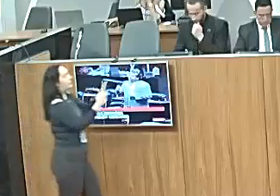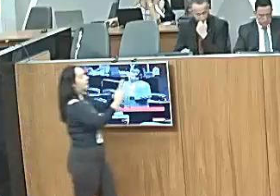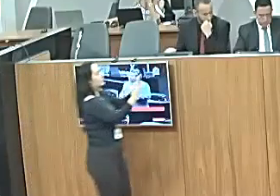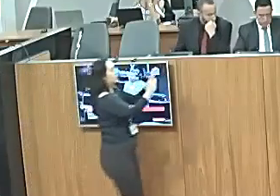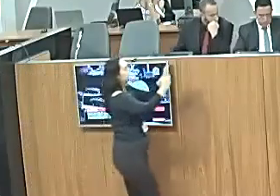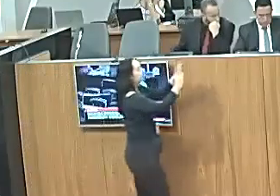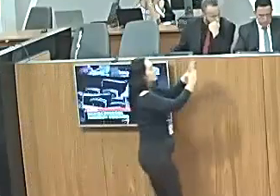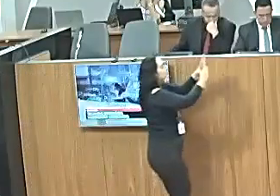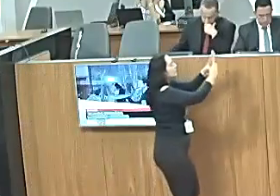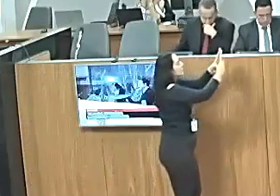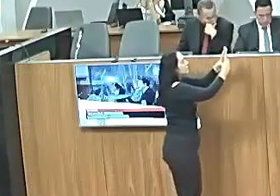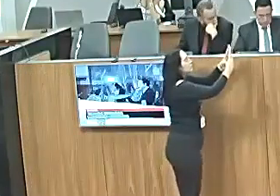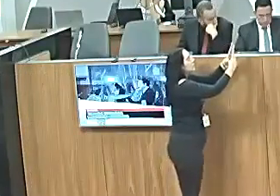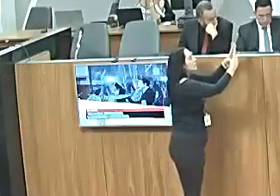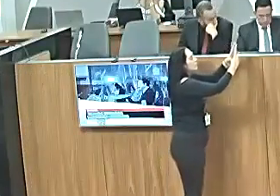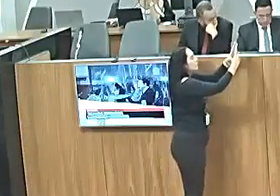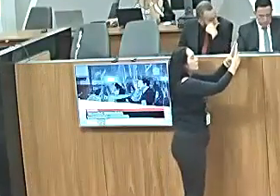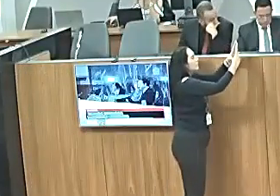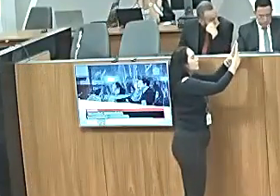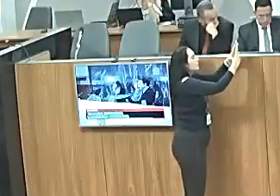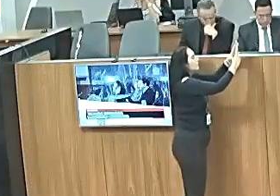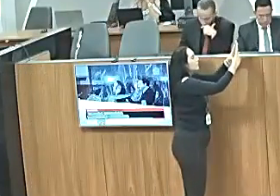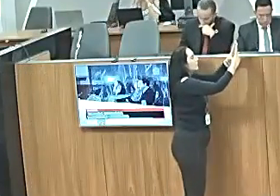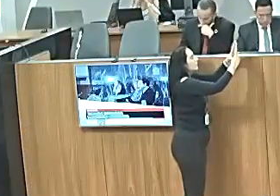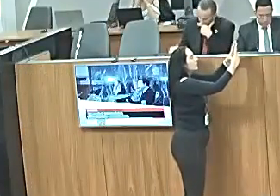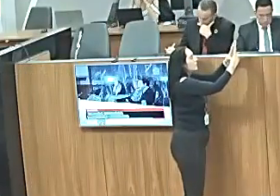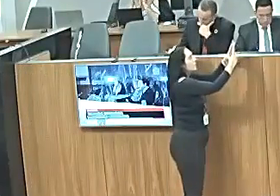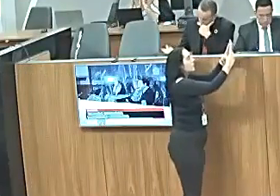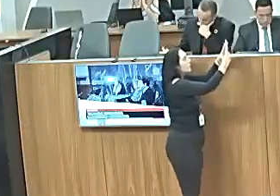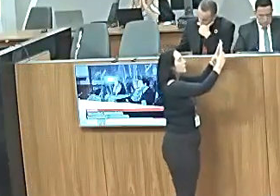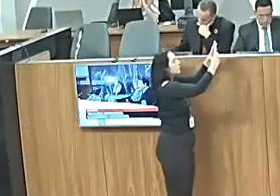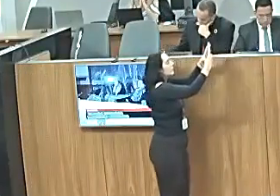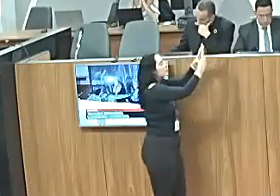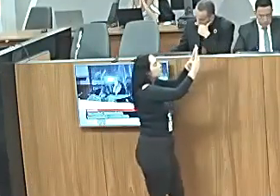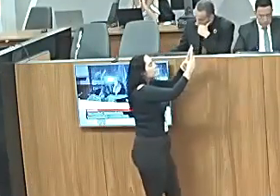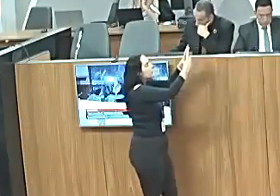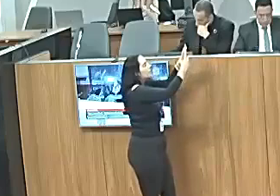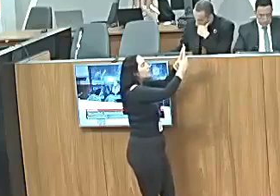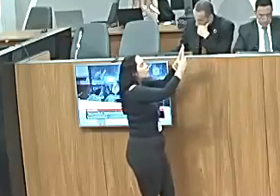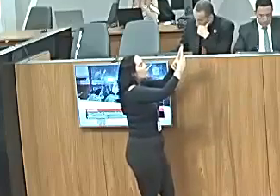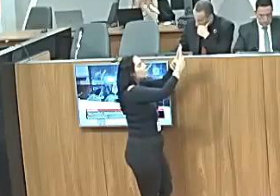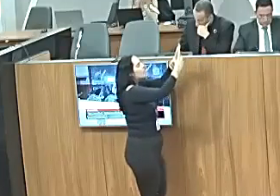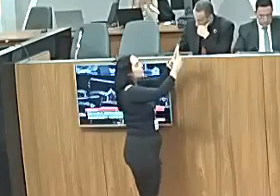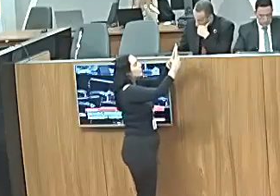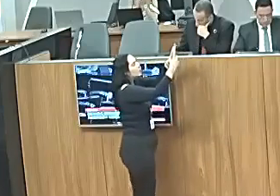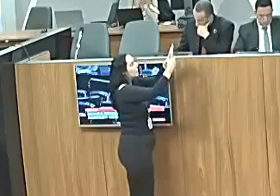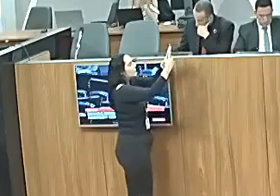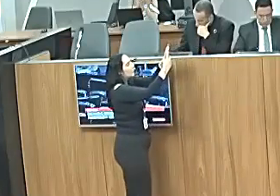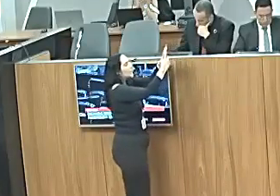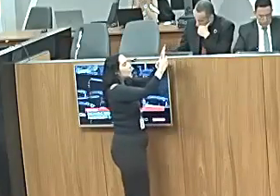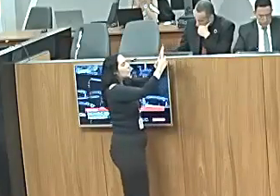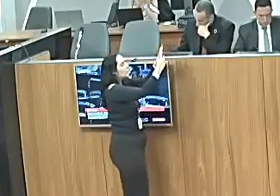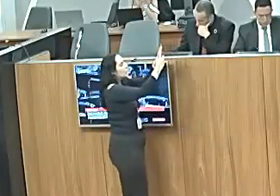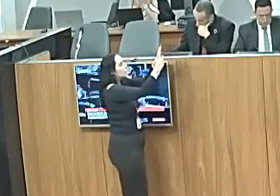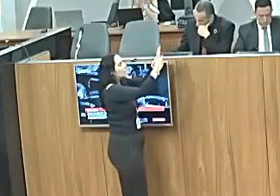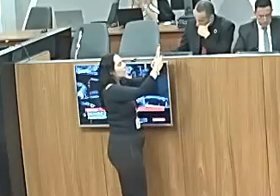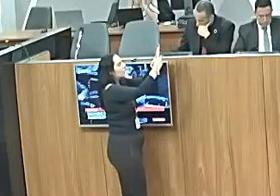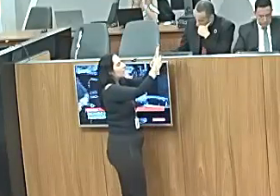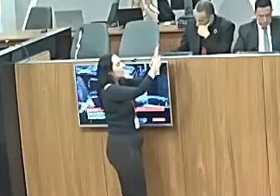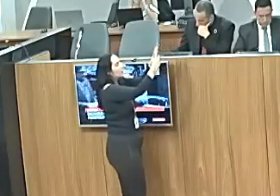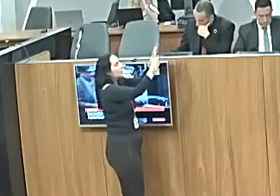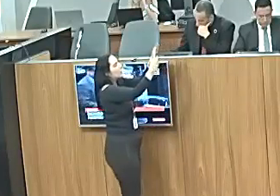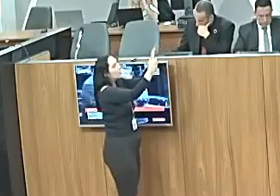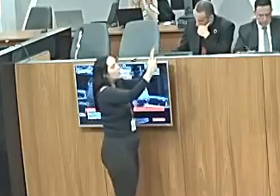surtindo efeitos é nós já temos notícias do governo que o que está sendo